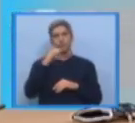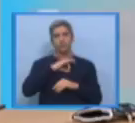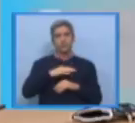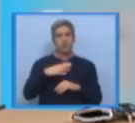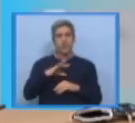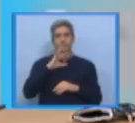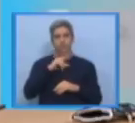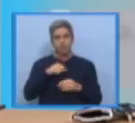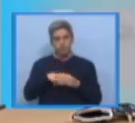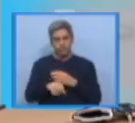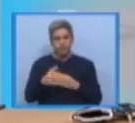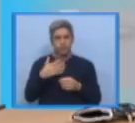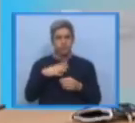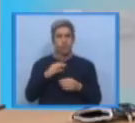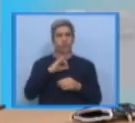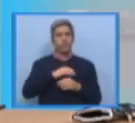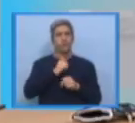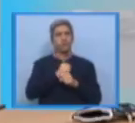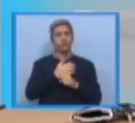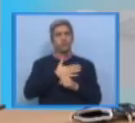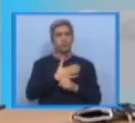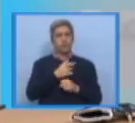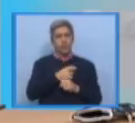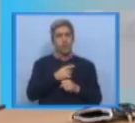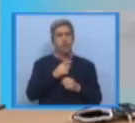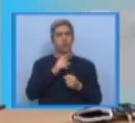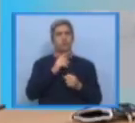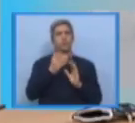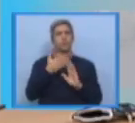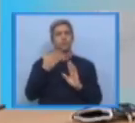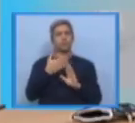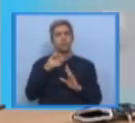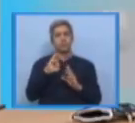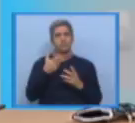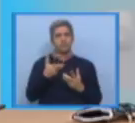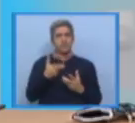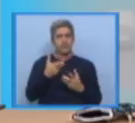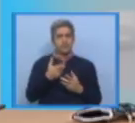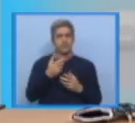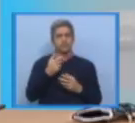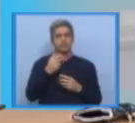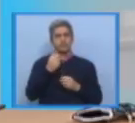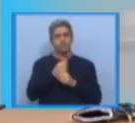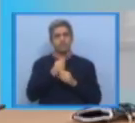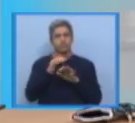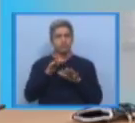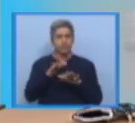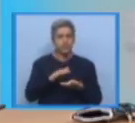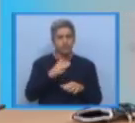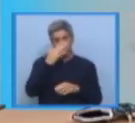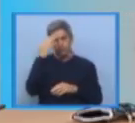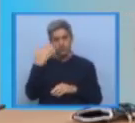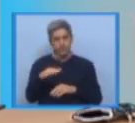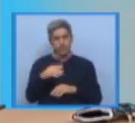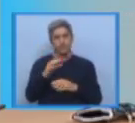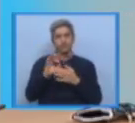terem filhos. E, portanto, numa profissão como esta, nomeadamente com a carga das urgências, tal como é conhecido de todos, torna-se muito